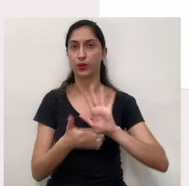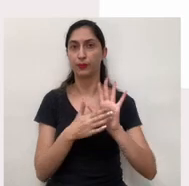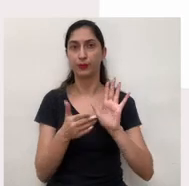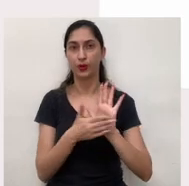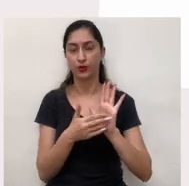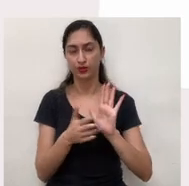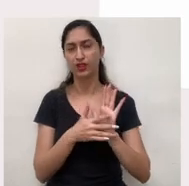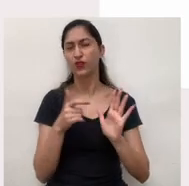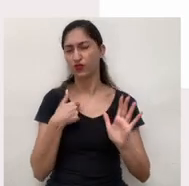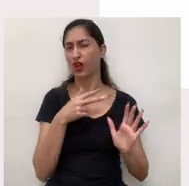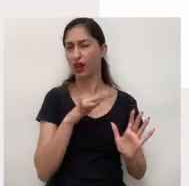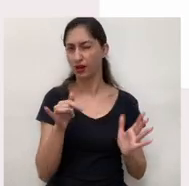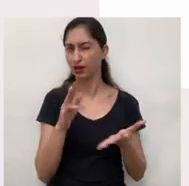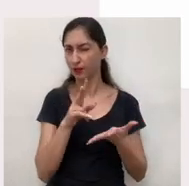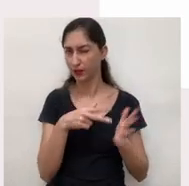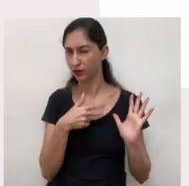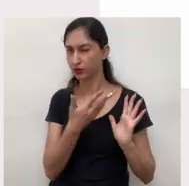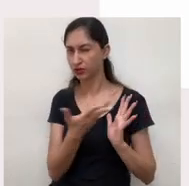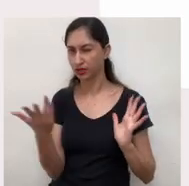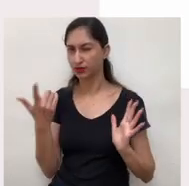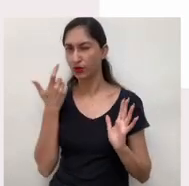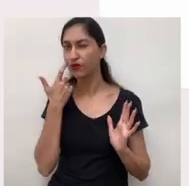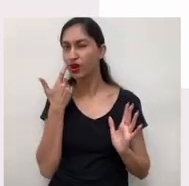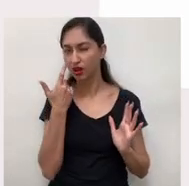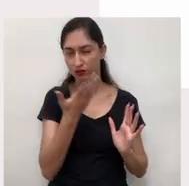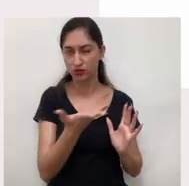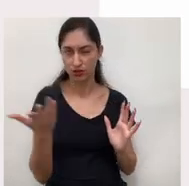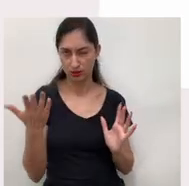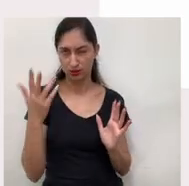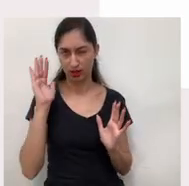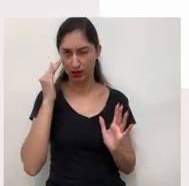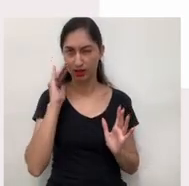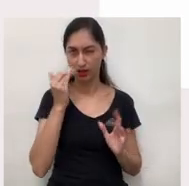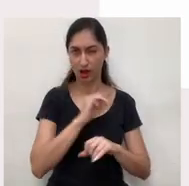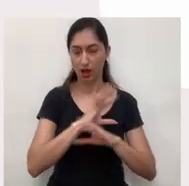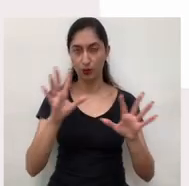E eu vou ler um trechinho, vamos ver se vocês vão entender por quê.